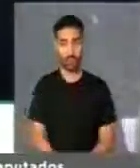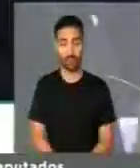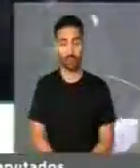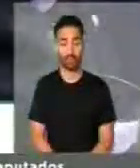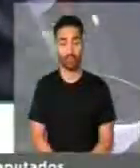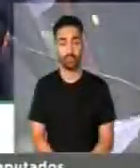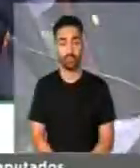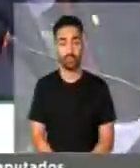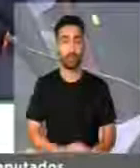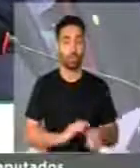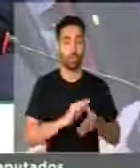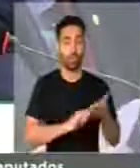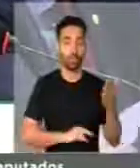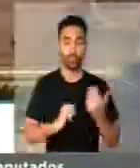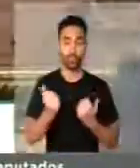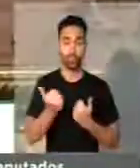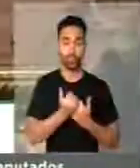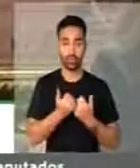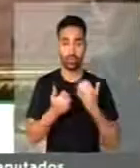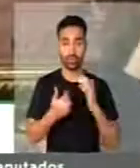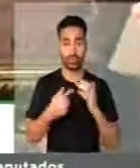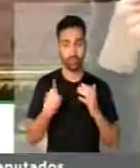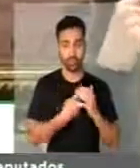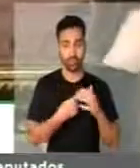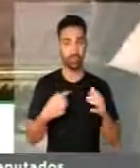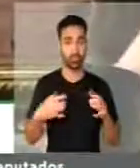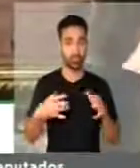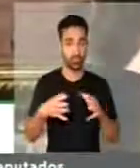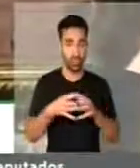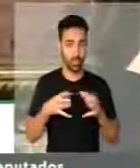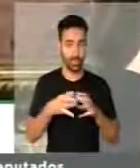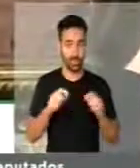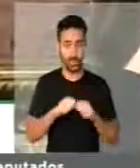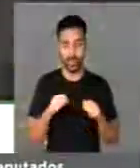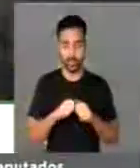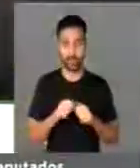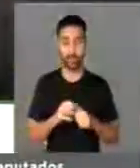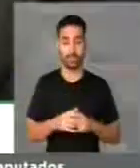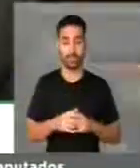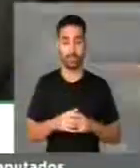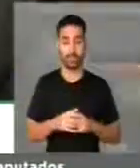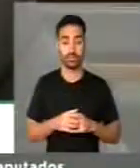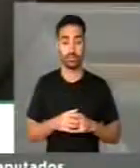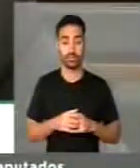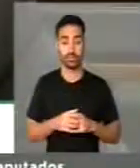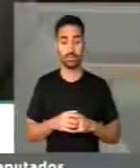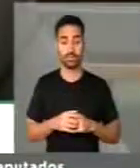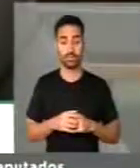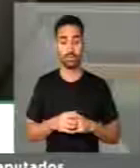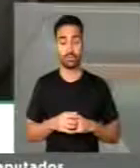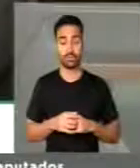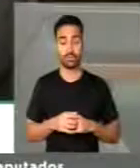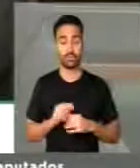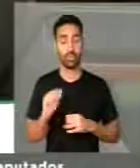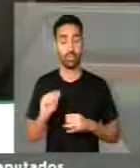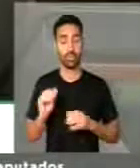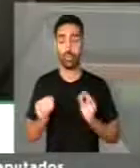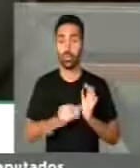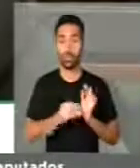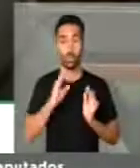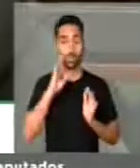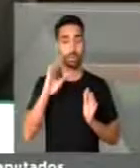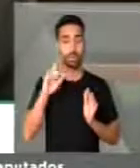Do substitutivo apresentado pela nossa bancada, eu quero dizer que prevalece